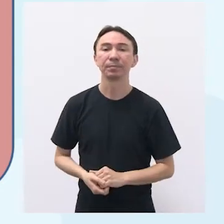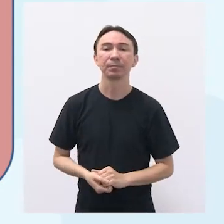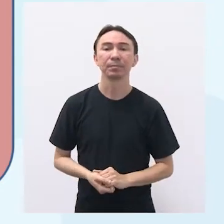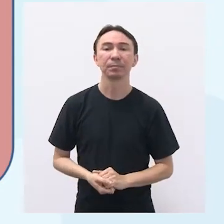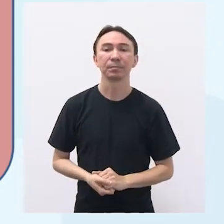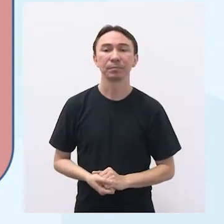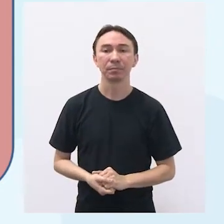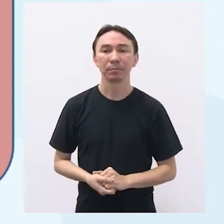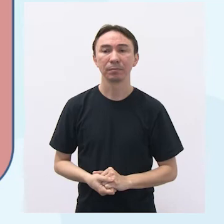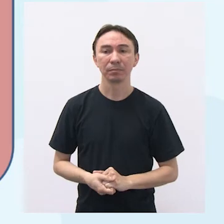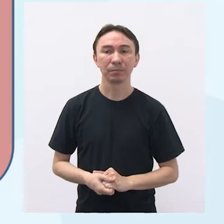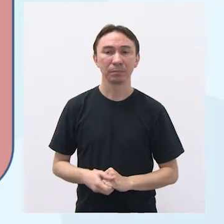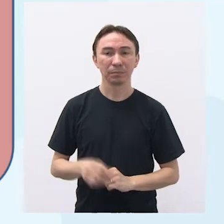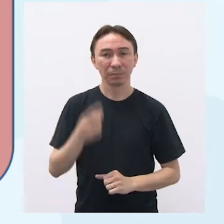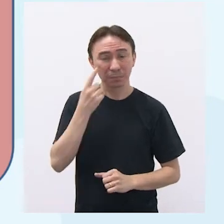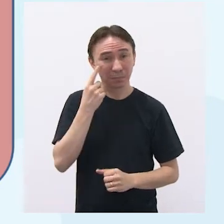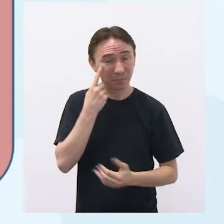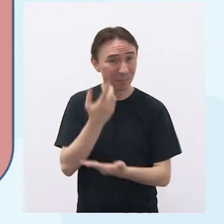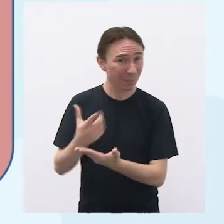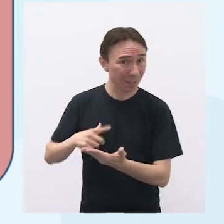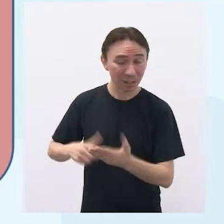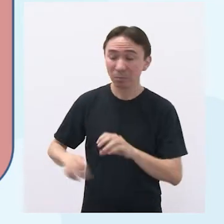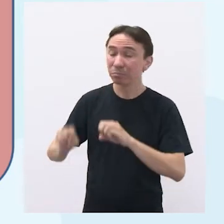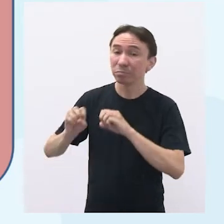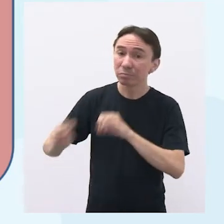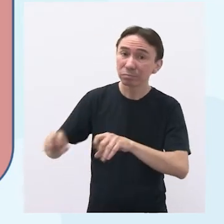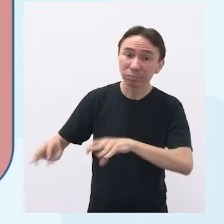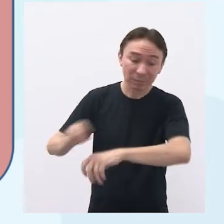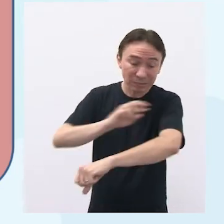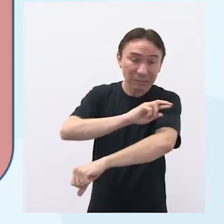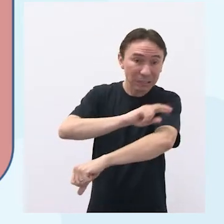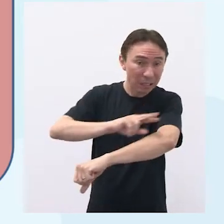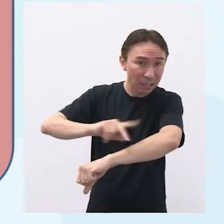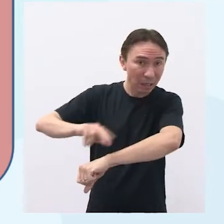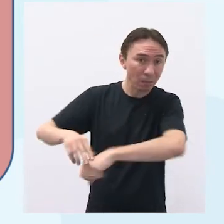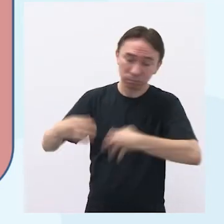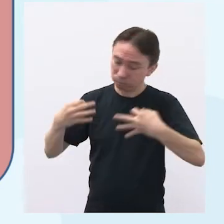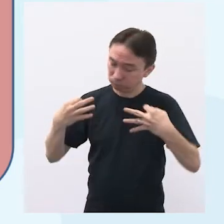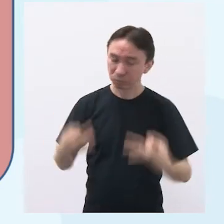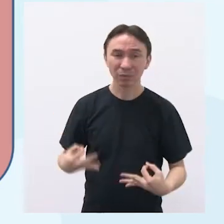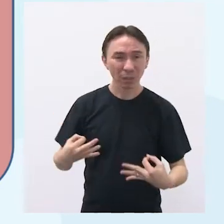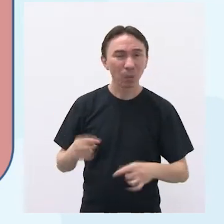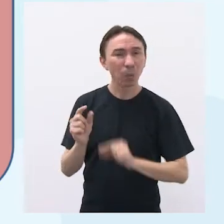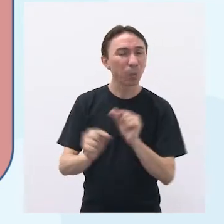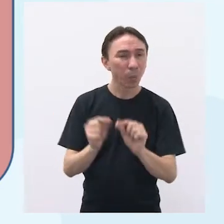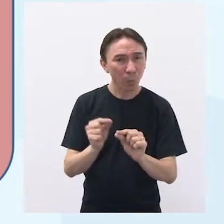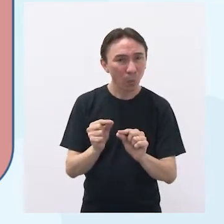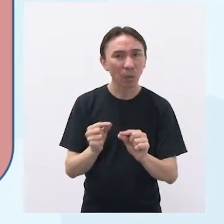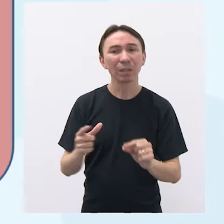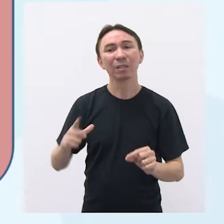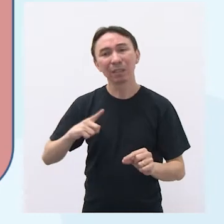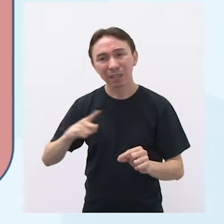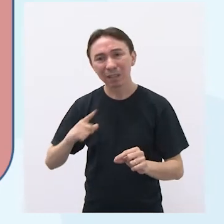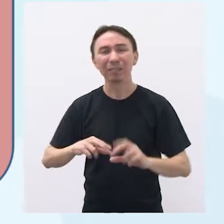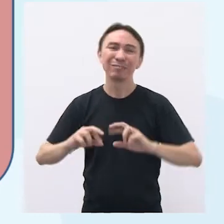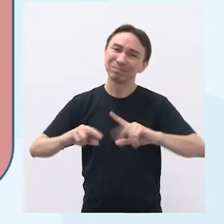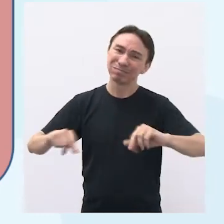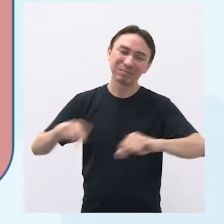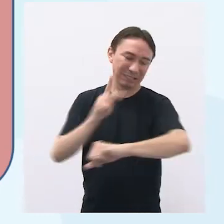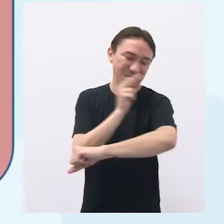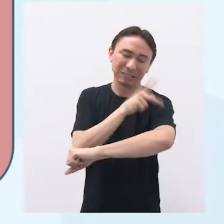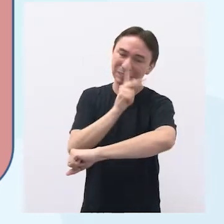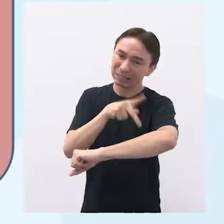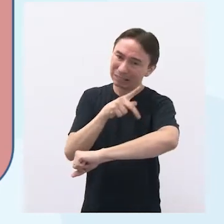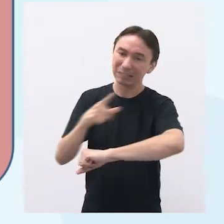A educação das relações étnico-raciais, então, ela reúne aí, né, uma série de pedagogias e intencionalidades que,